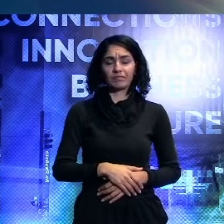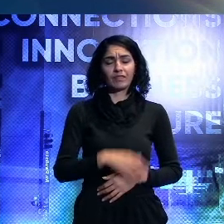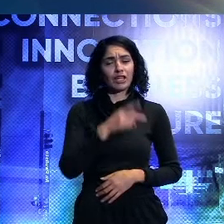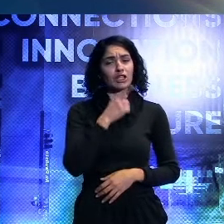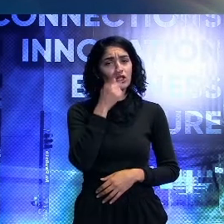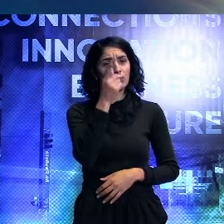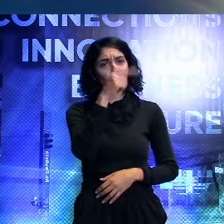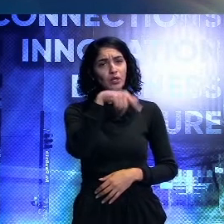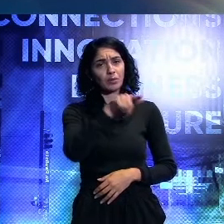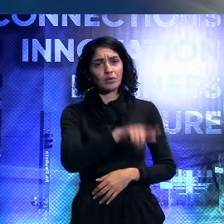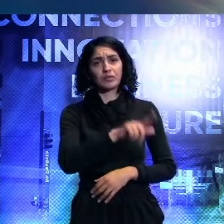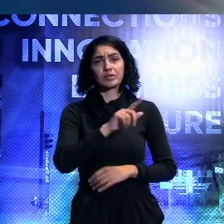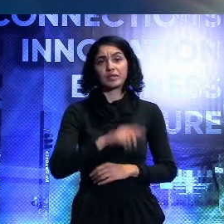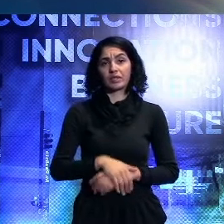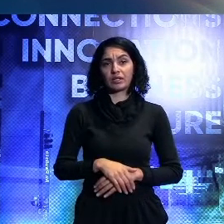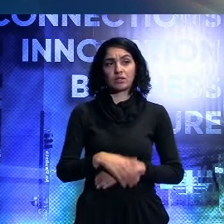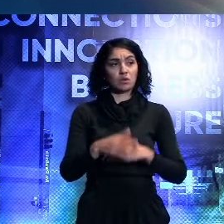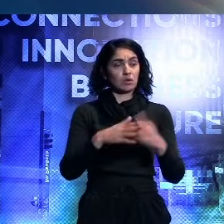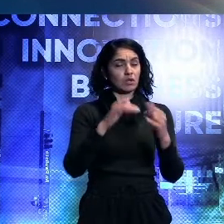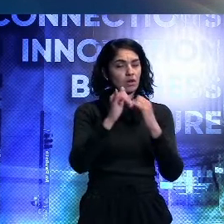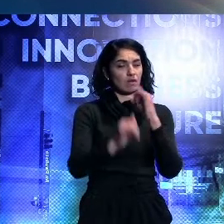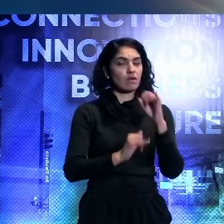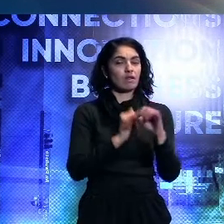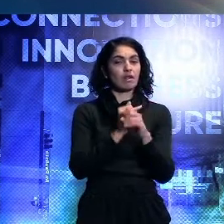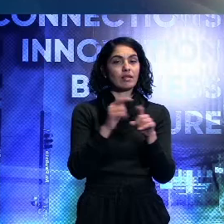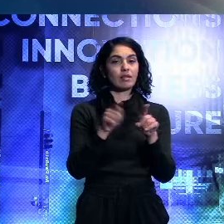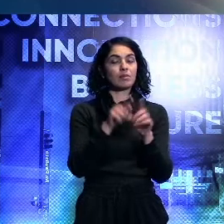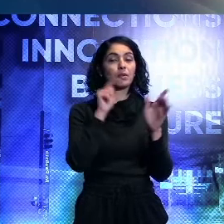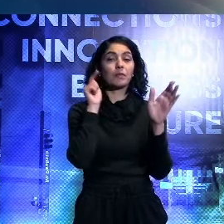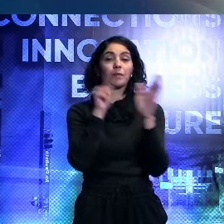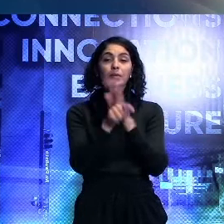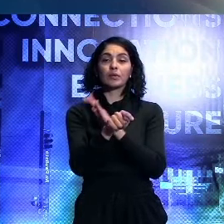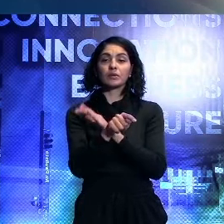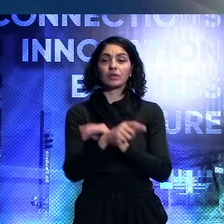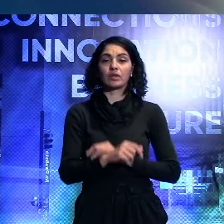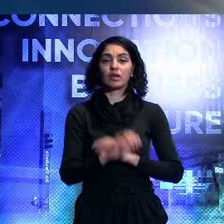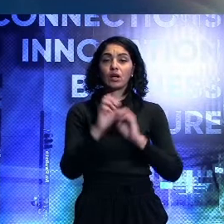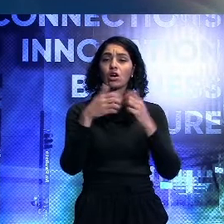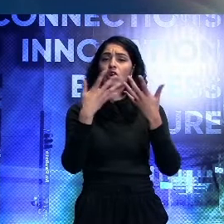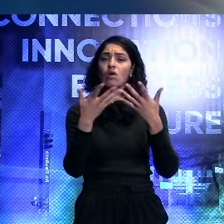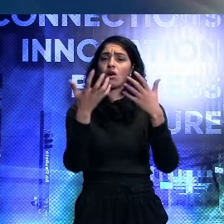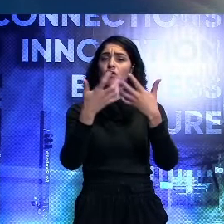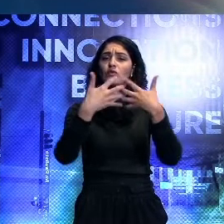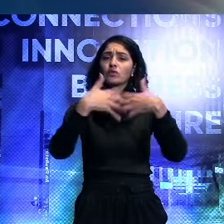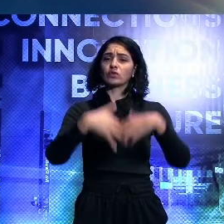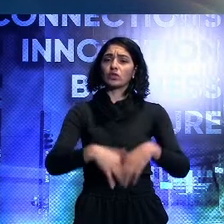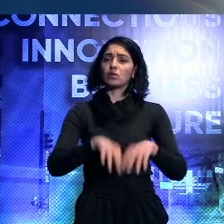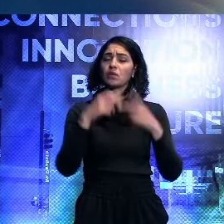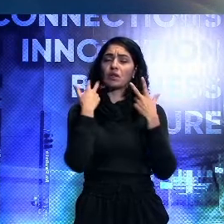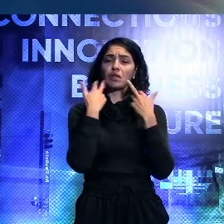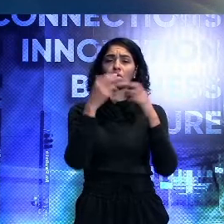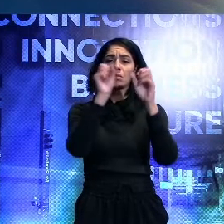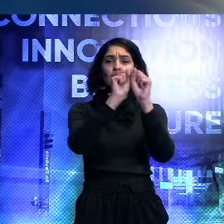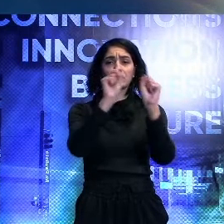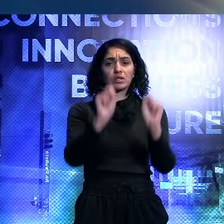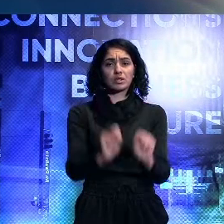forma aleatória, para quem está online também, e perguntar qual é o funcionamento normal do seu sistema, vocês sabem?